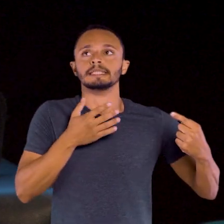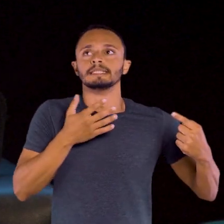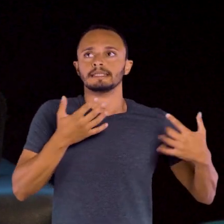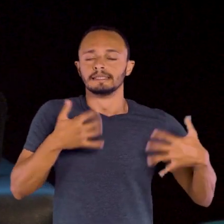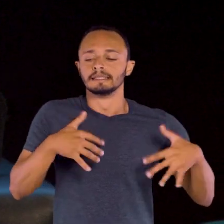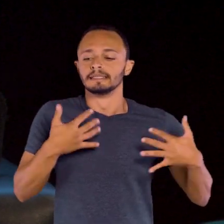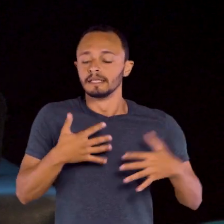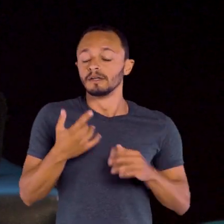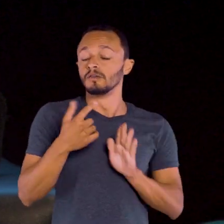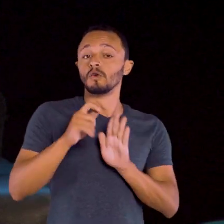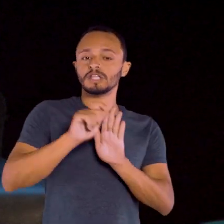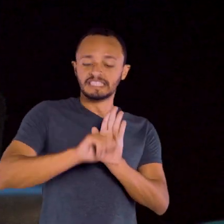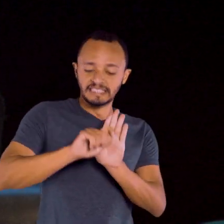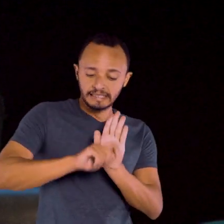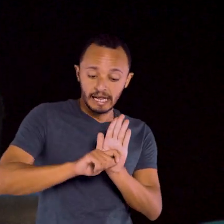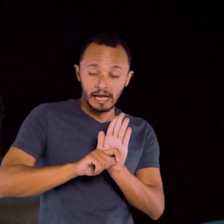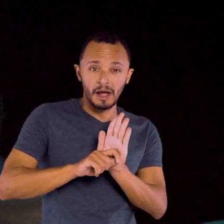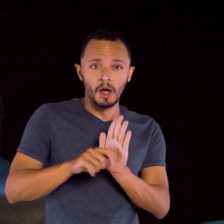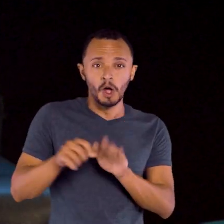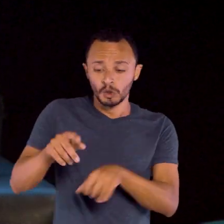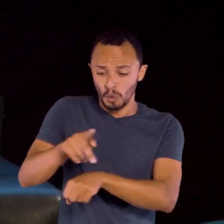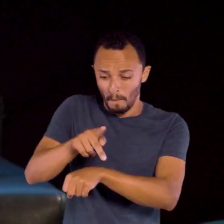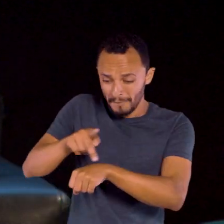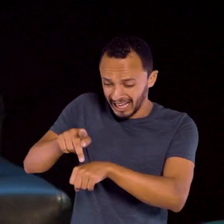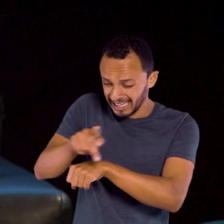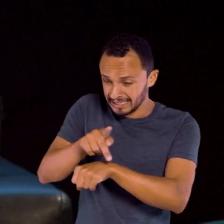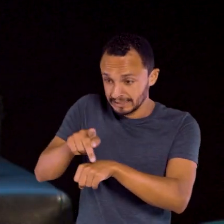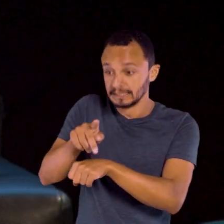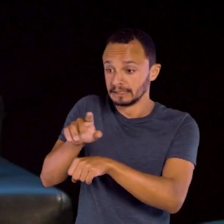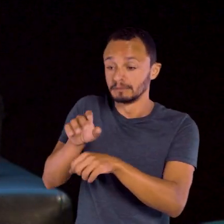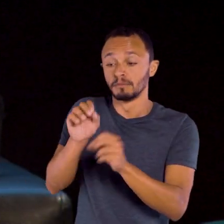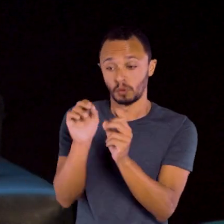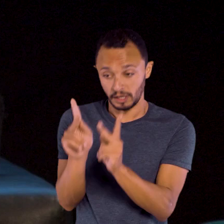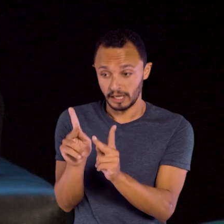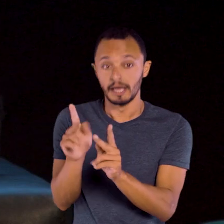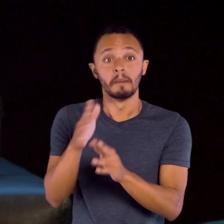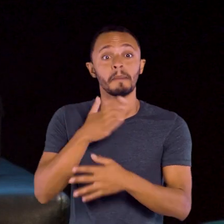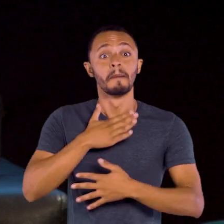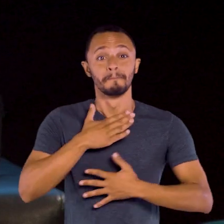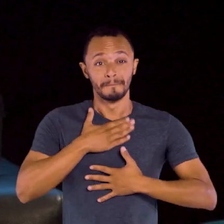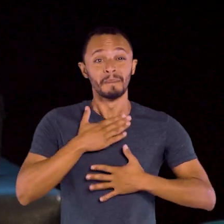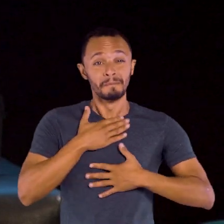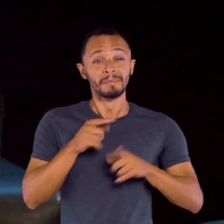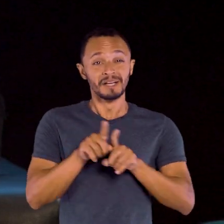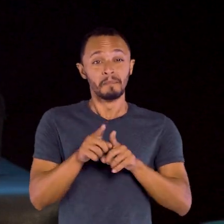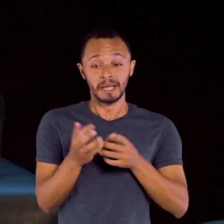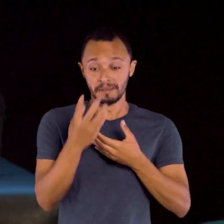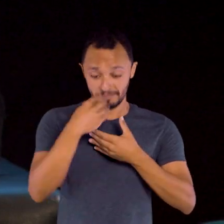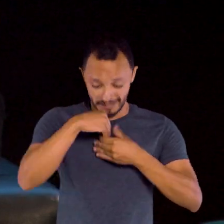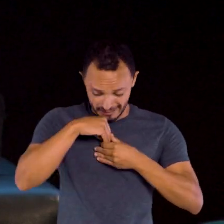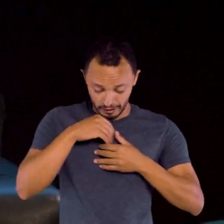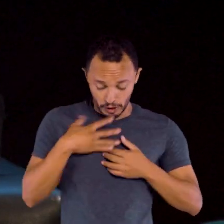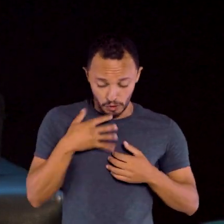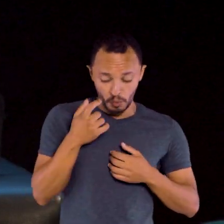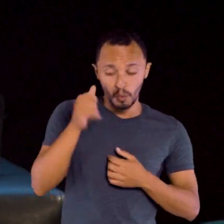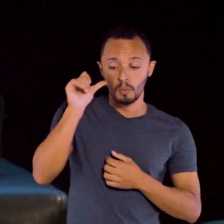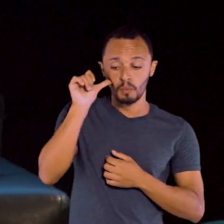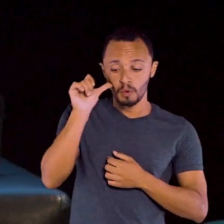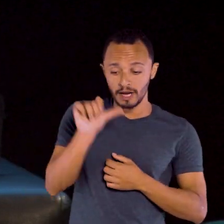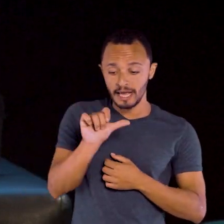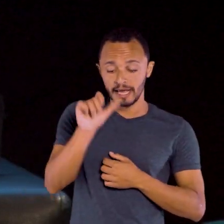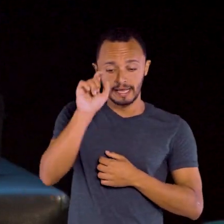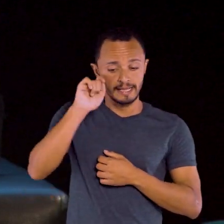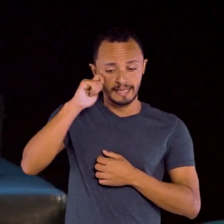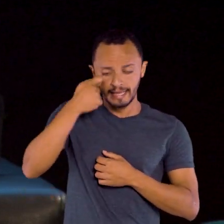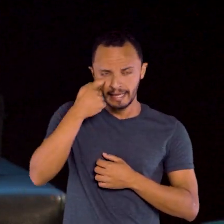preencher uma lacuna, não do país, mas para mim, né? Como mulher negra e como eu escrevo